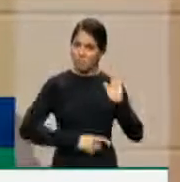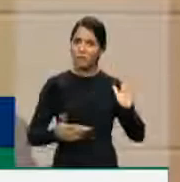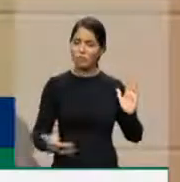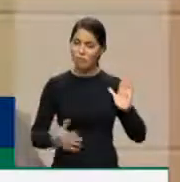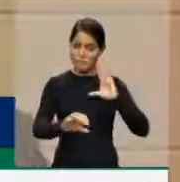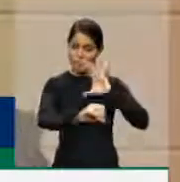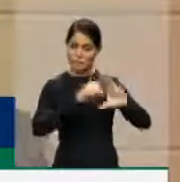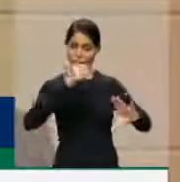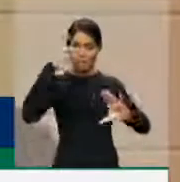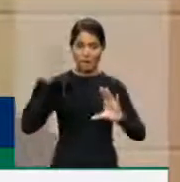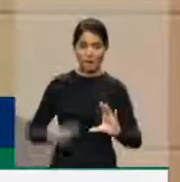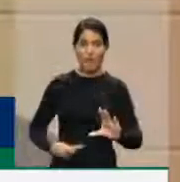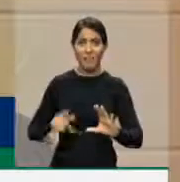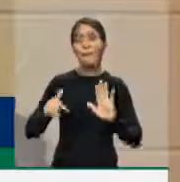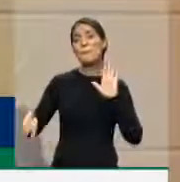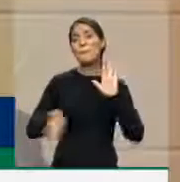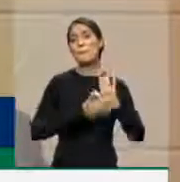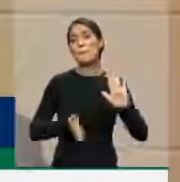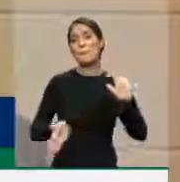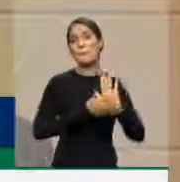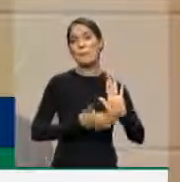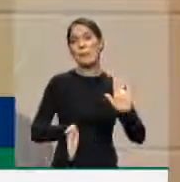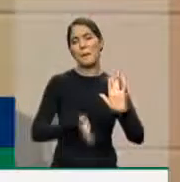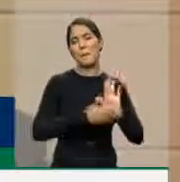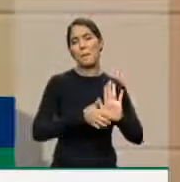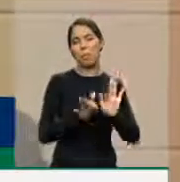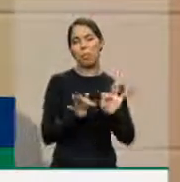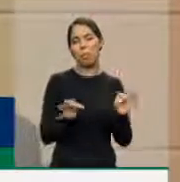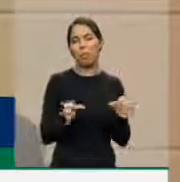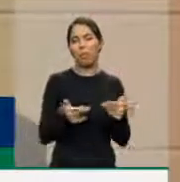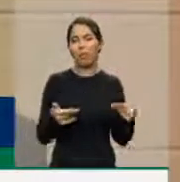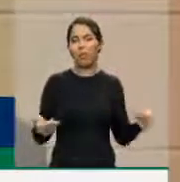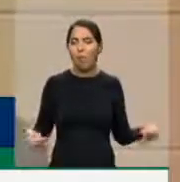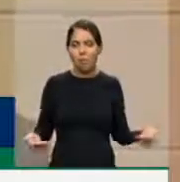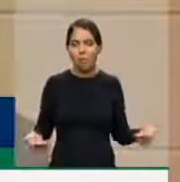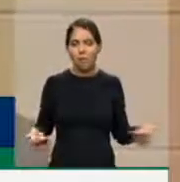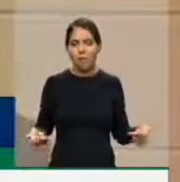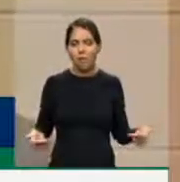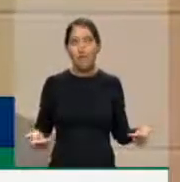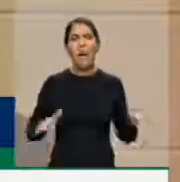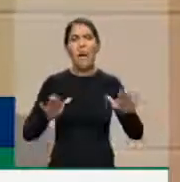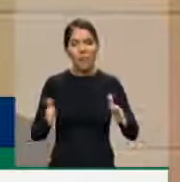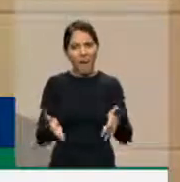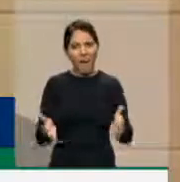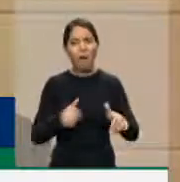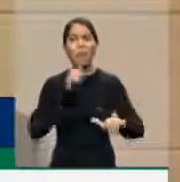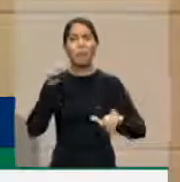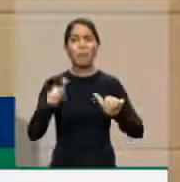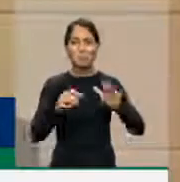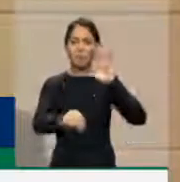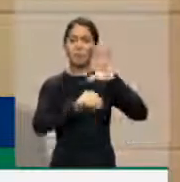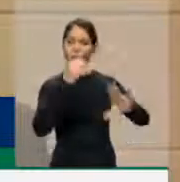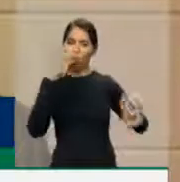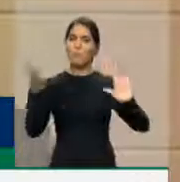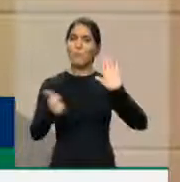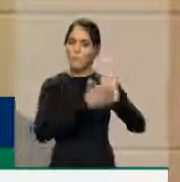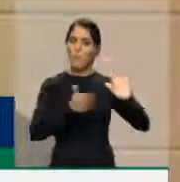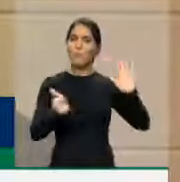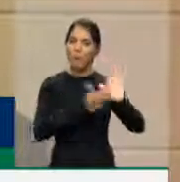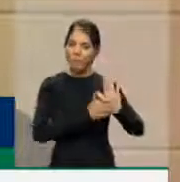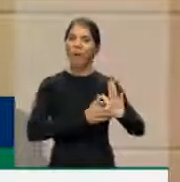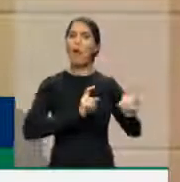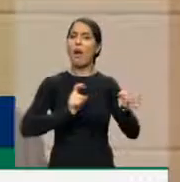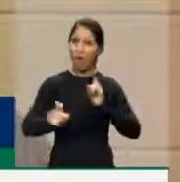é uma proposta pífia, como fugiu quando mandou a proposta de reforma administrativa, que é outra proposta